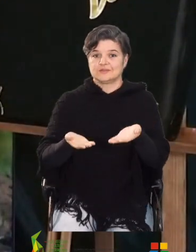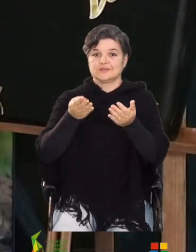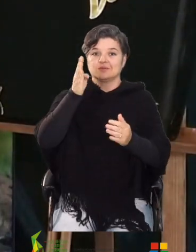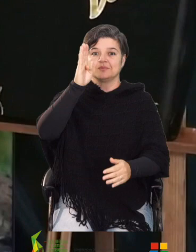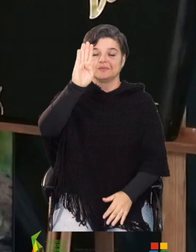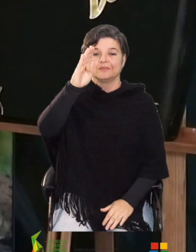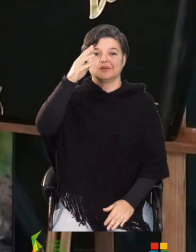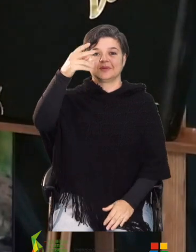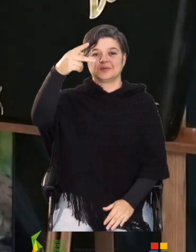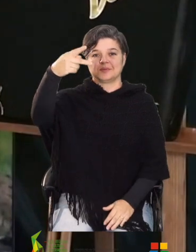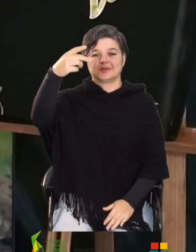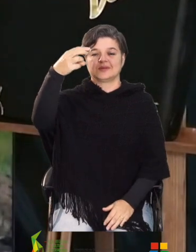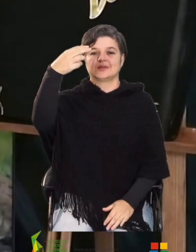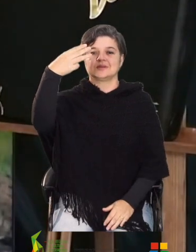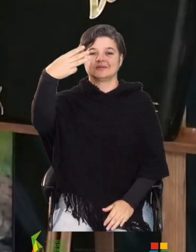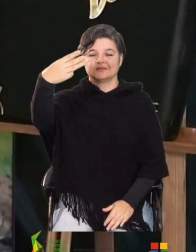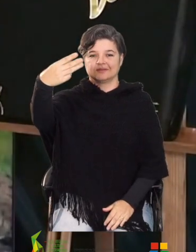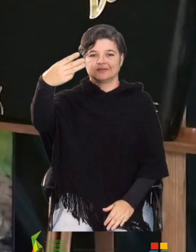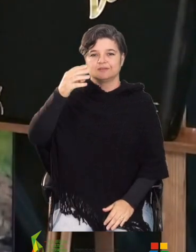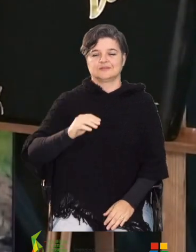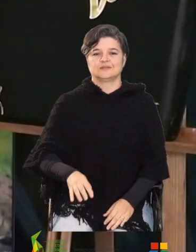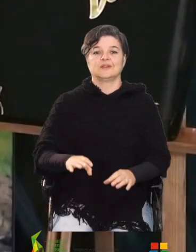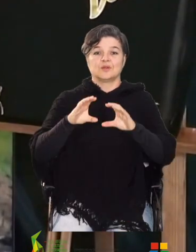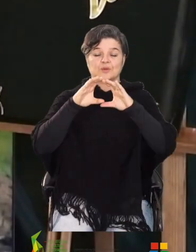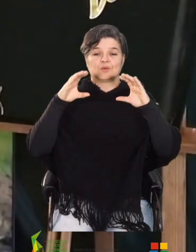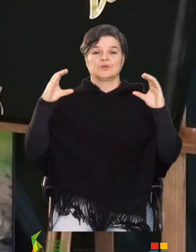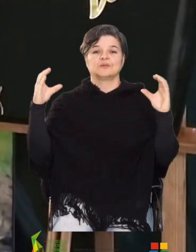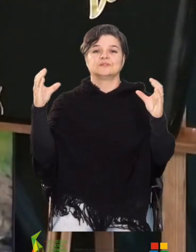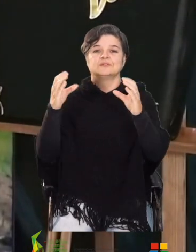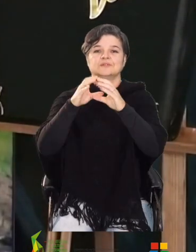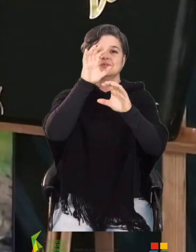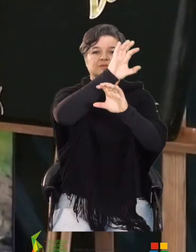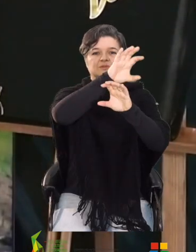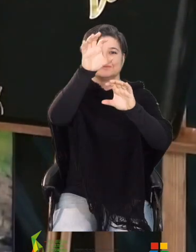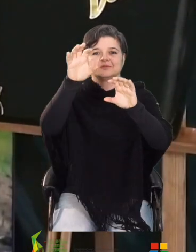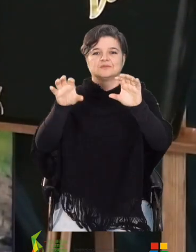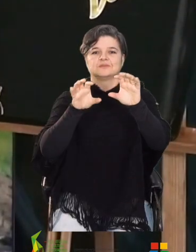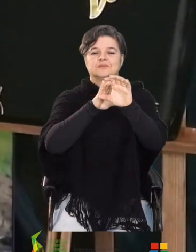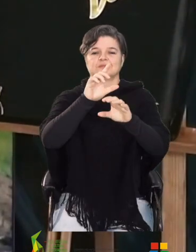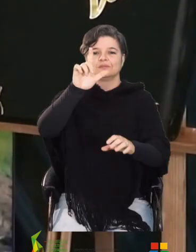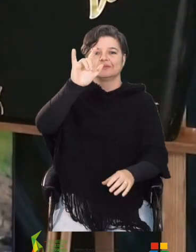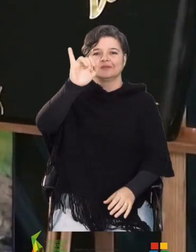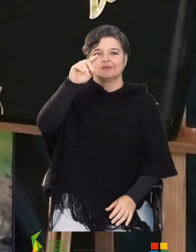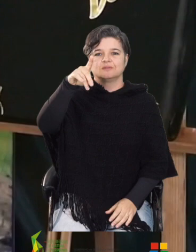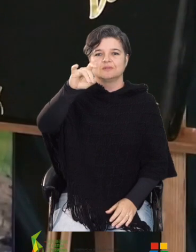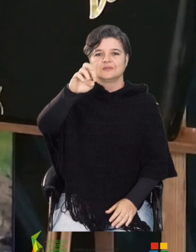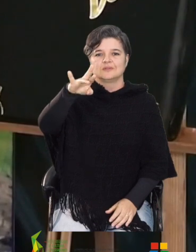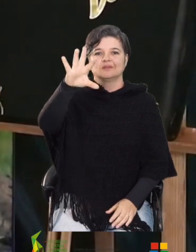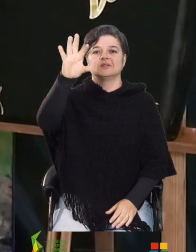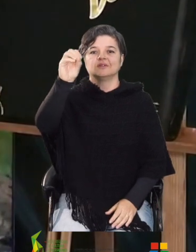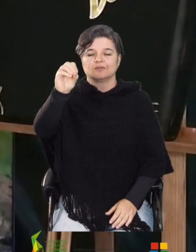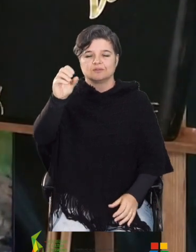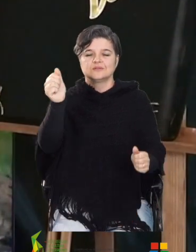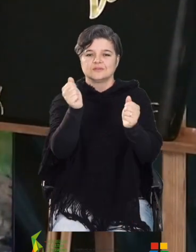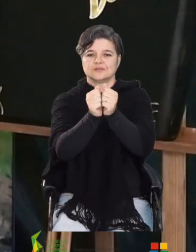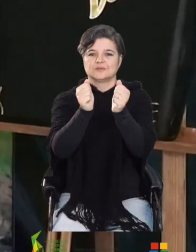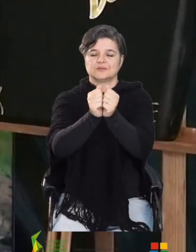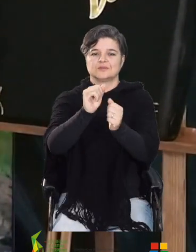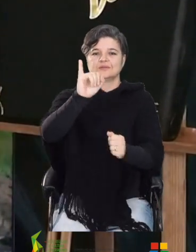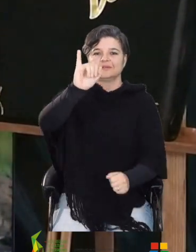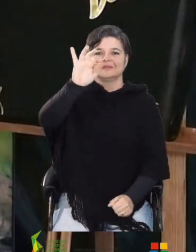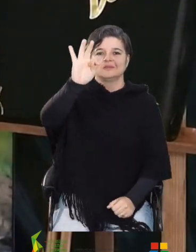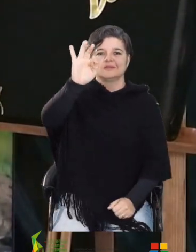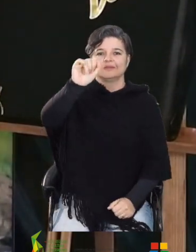cultura e patrimônio da bp3 o conselho dos municípios lindeiros e também a